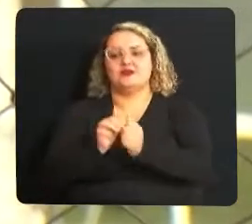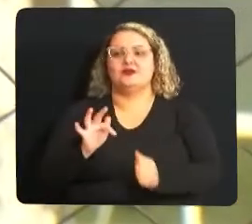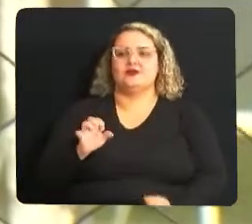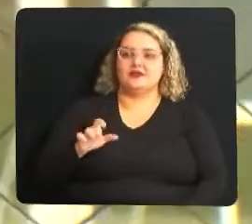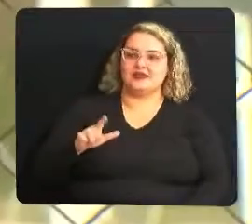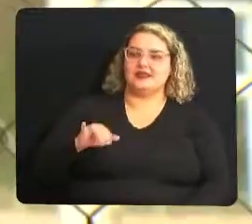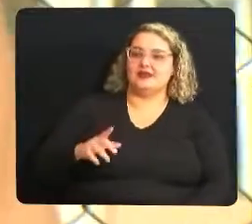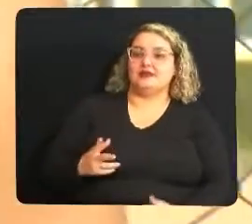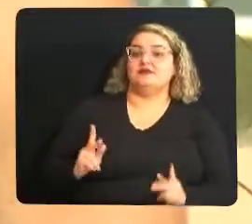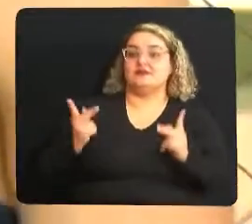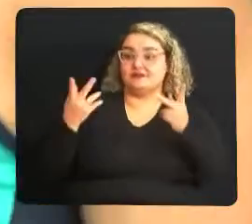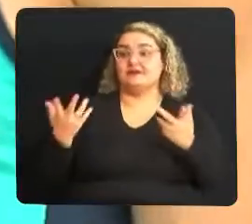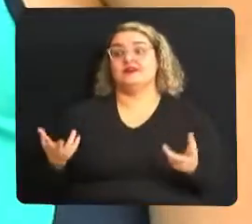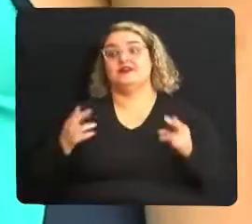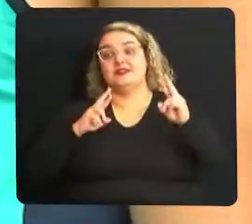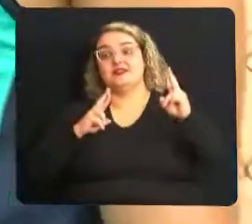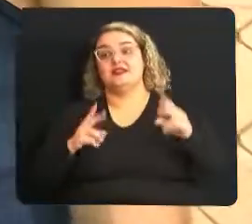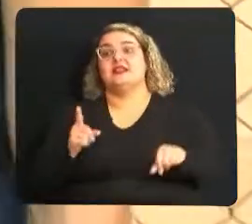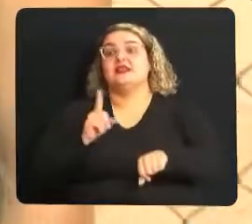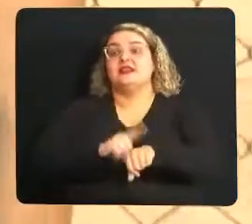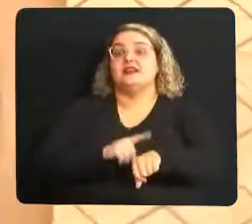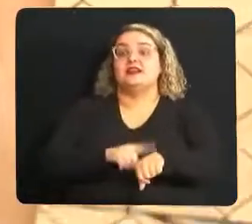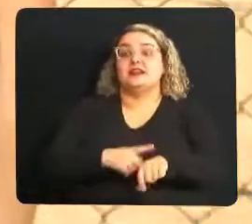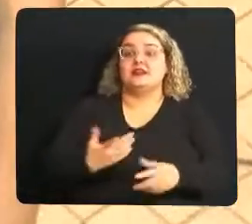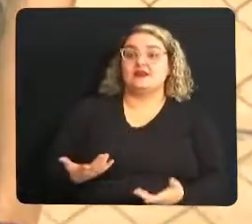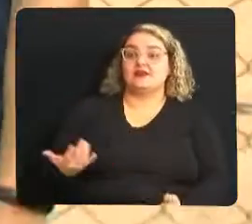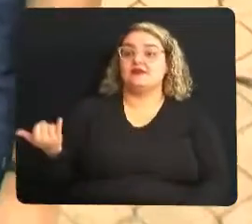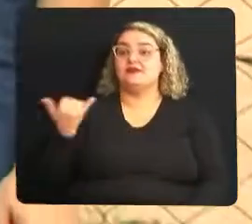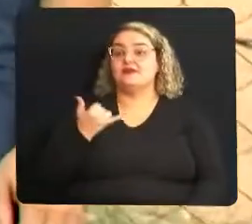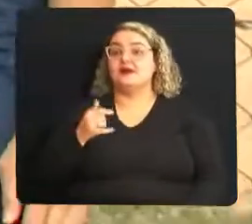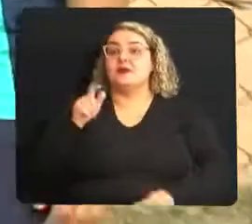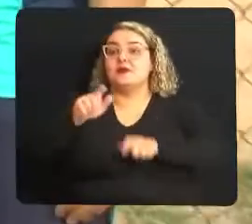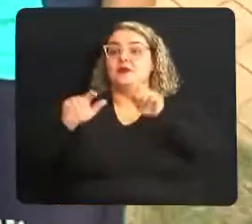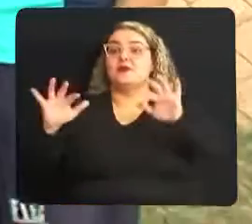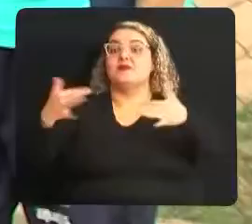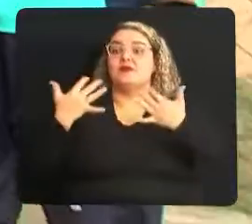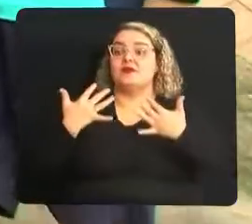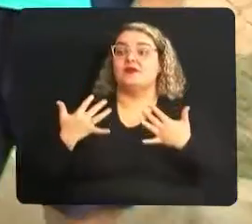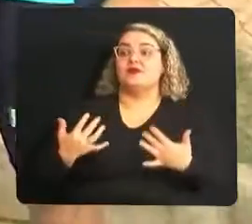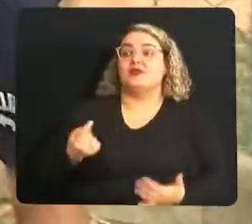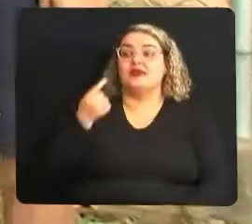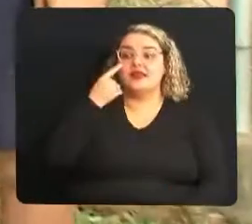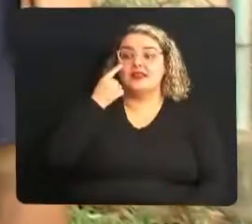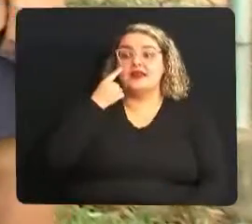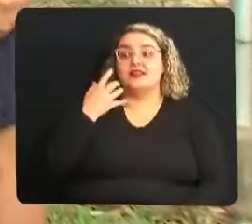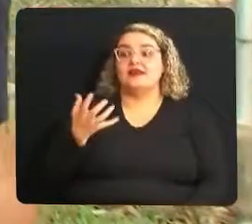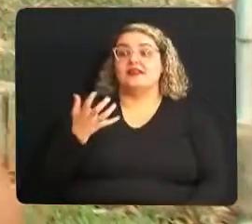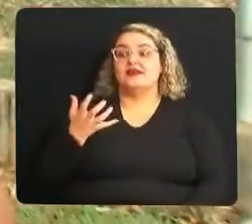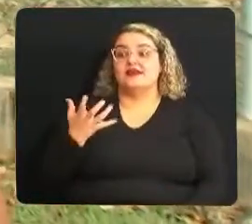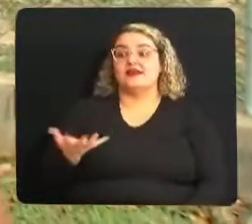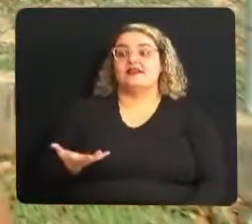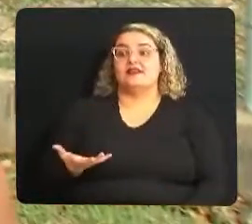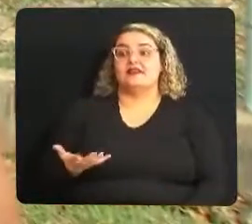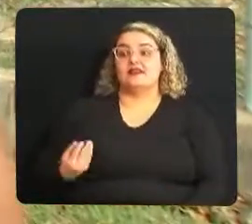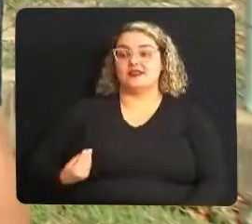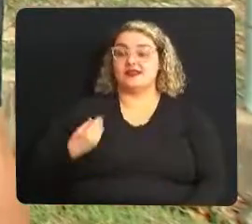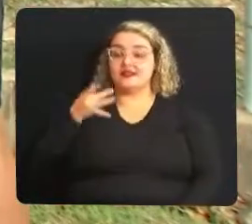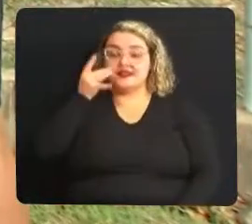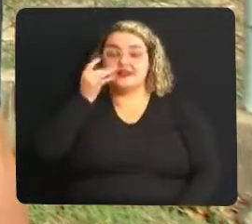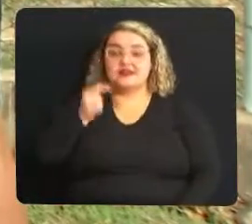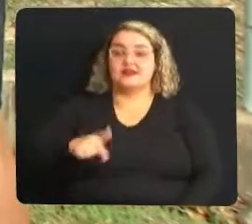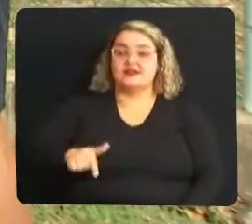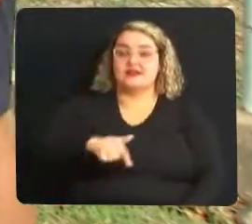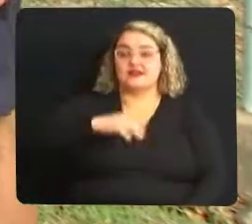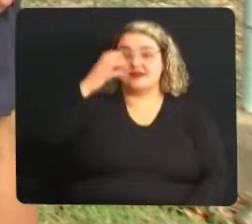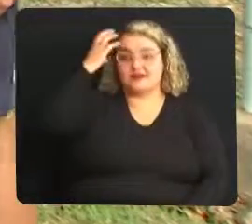ou sempre a expectativa é essa aí que horas que vai ser confirma para gente pessoal que tá em casa assistindo e que vai querer esse cara aqui no